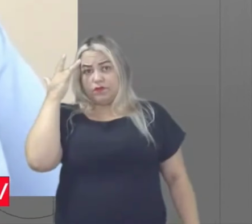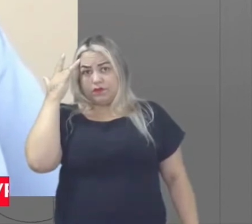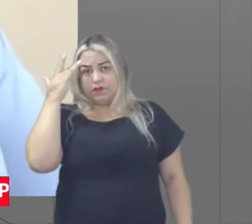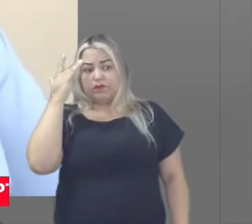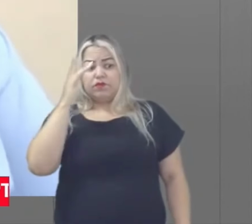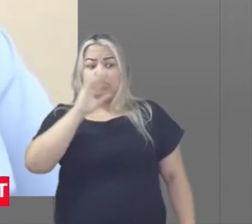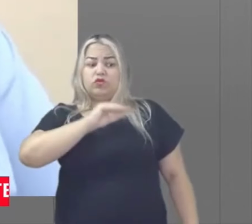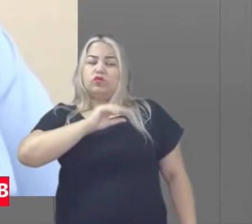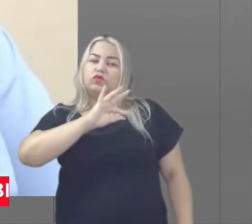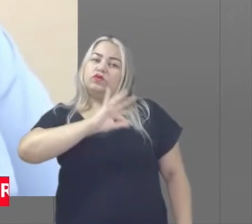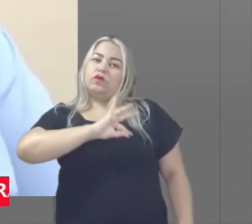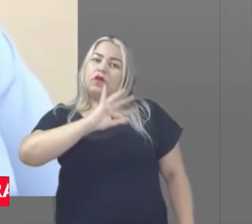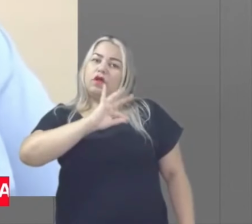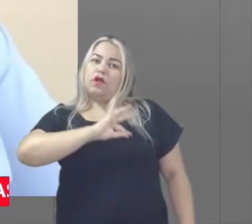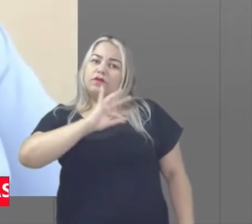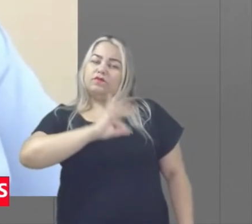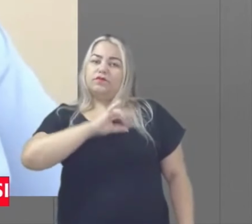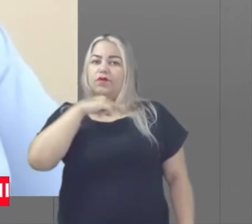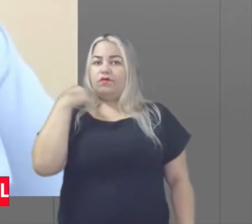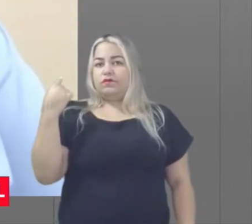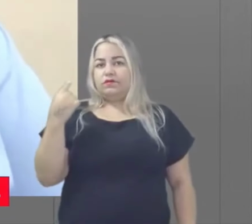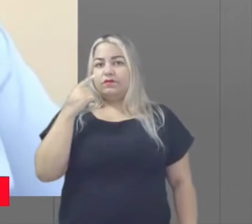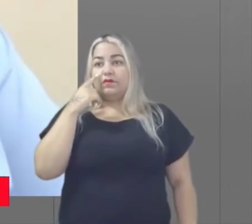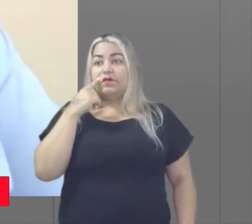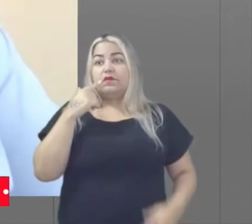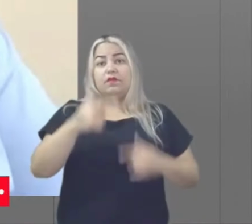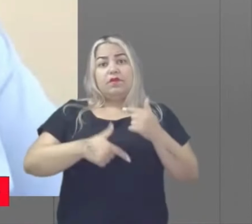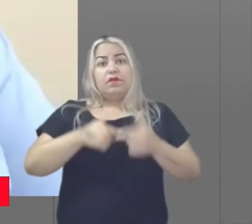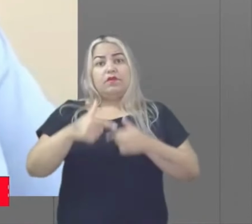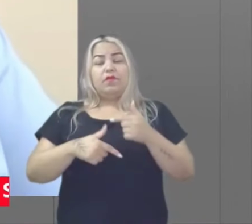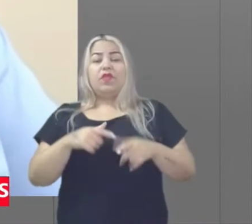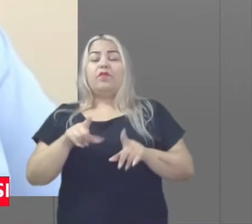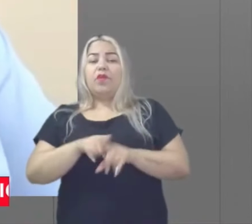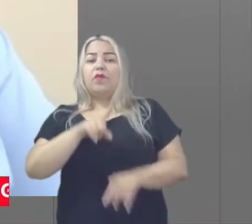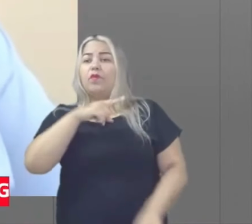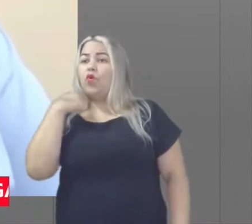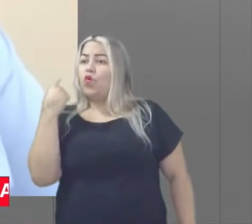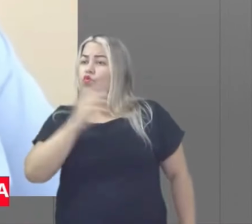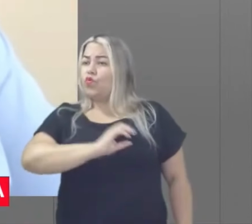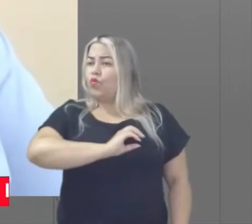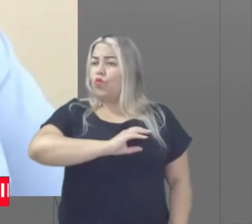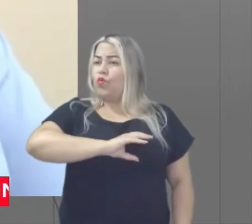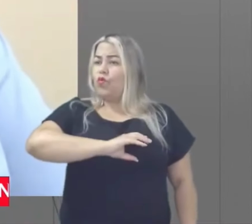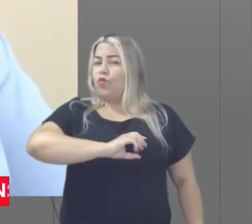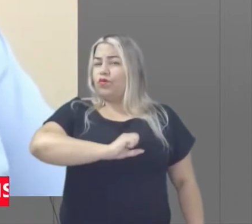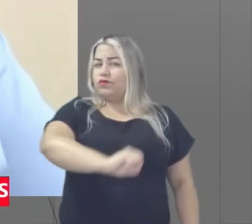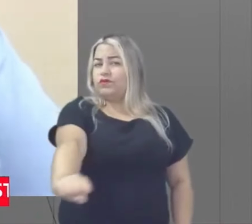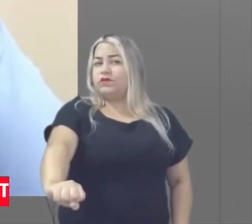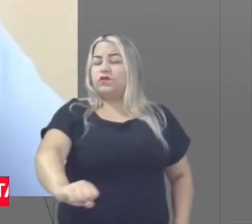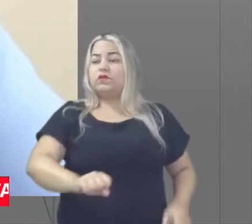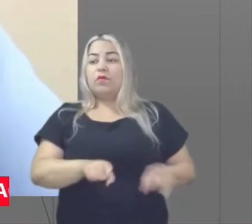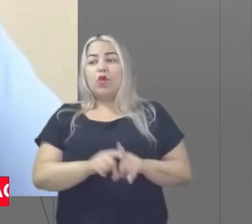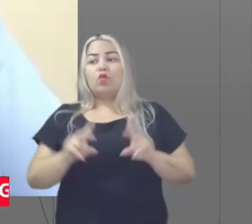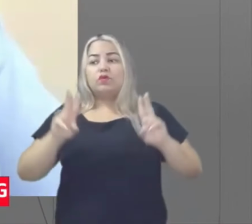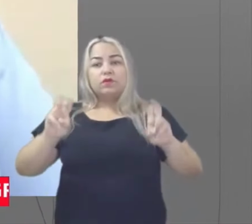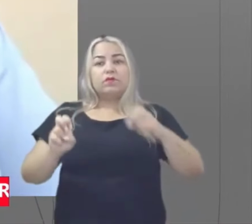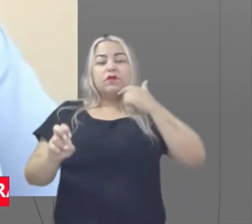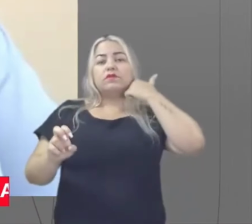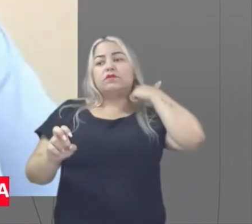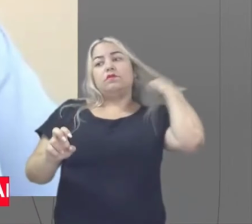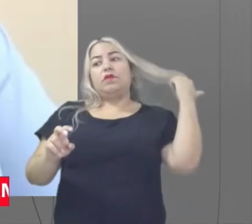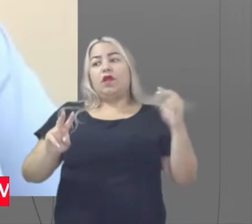e 31 policiais da ativa mortos por suicídio. Esse é um tema relevante e que diz respeito